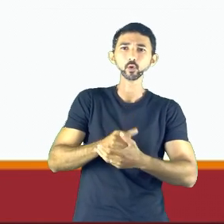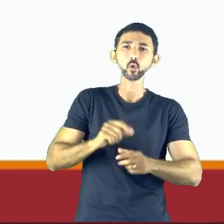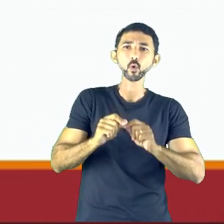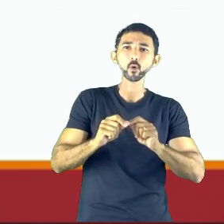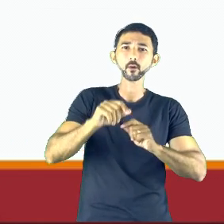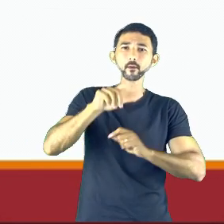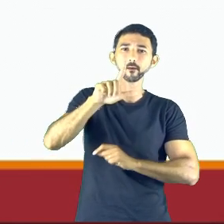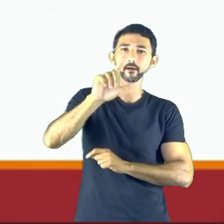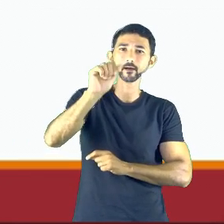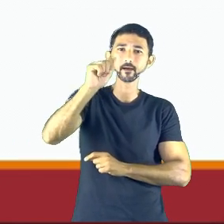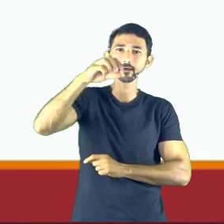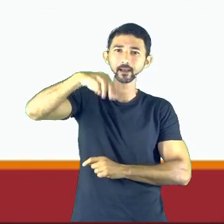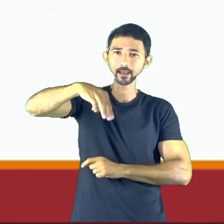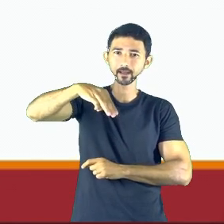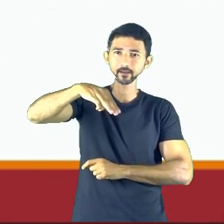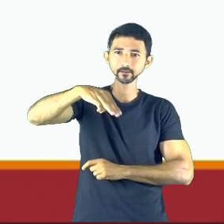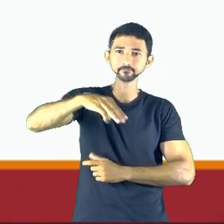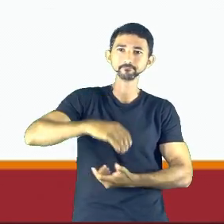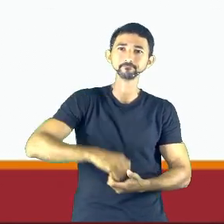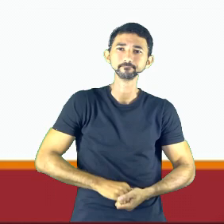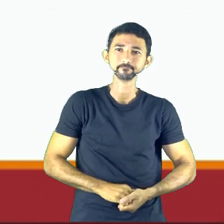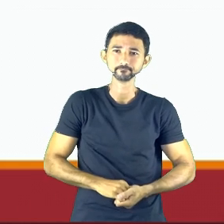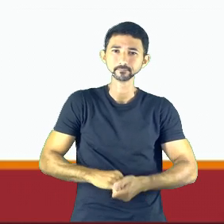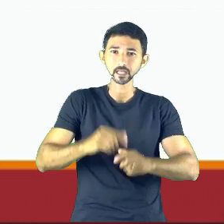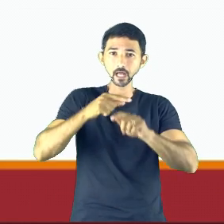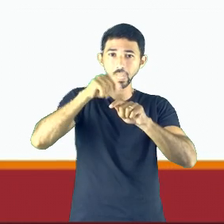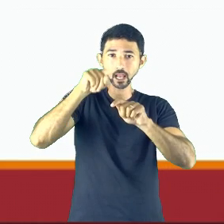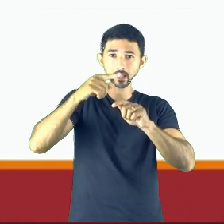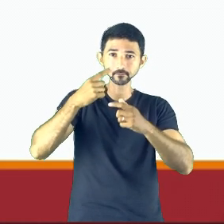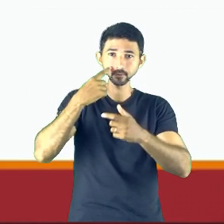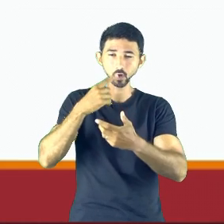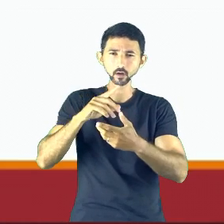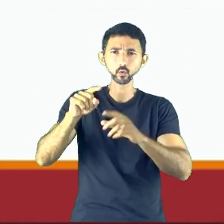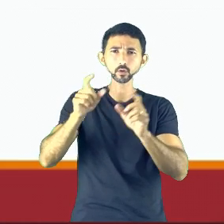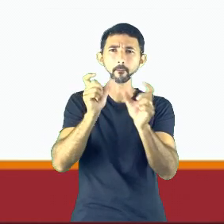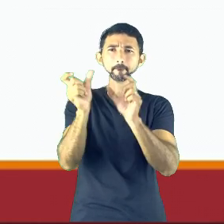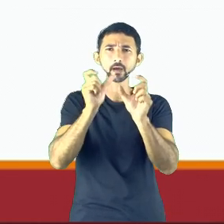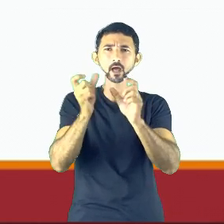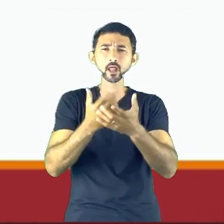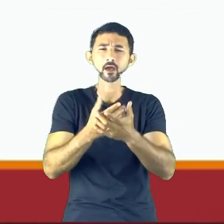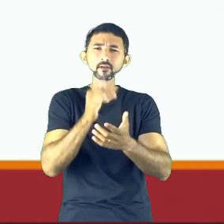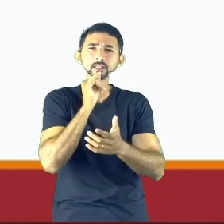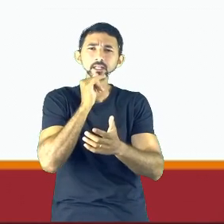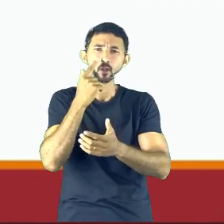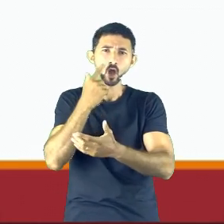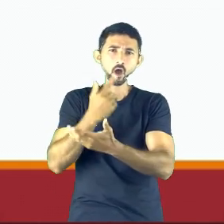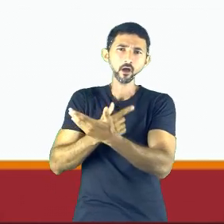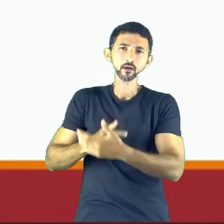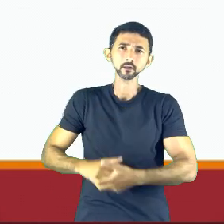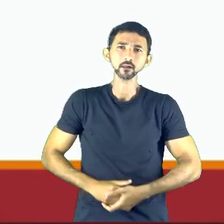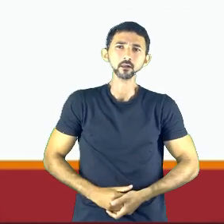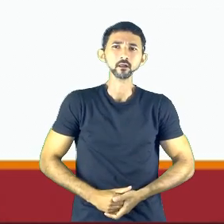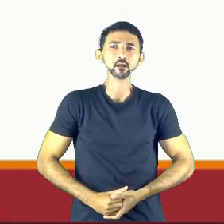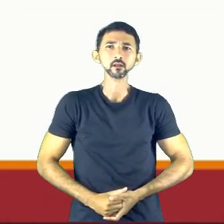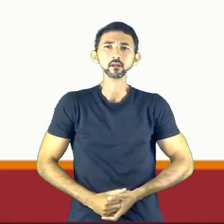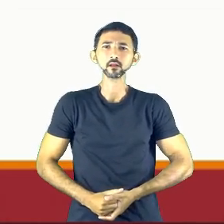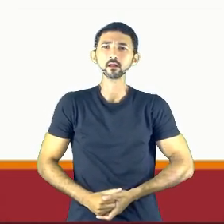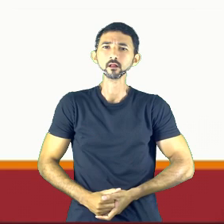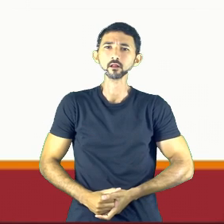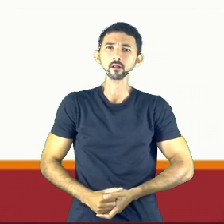a antepenúltima. Lã. Essa é a sílaba tônica. Agora bora analisar aqui outras palavras. Vamos ver outros exemplos